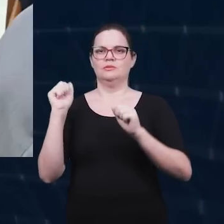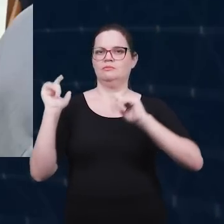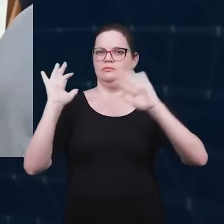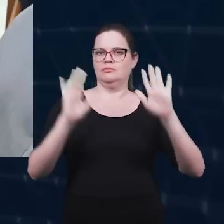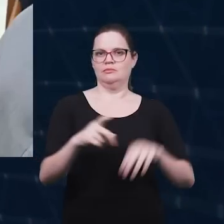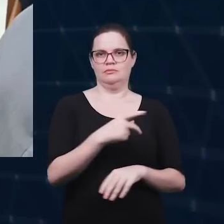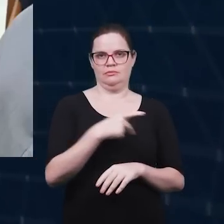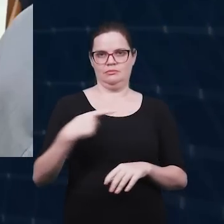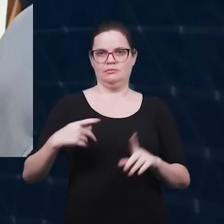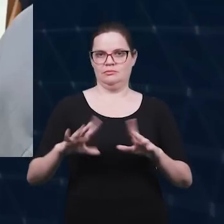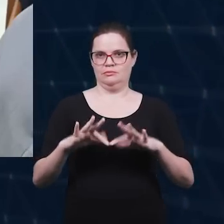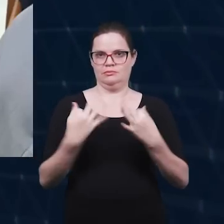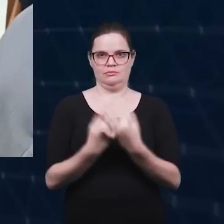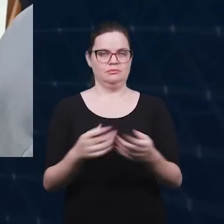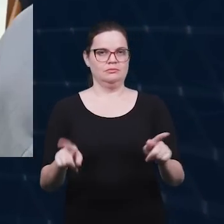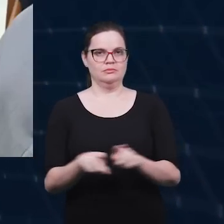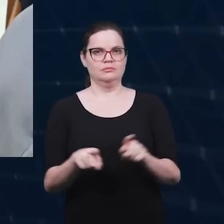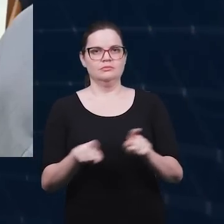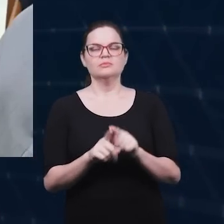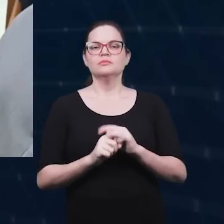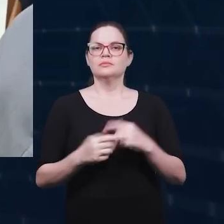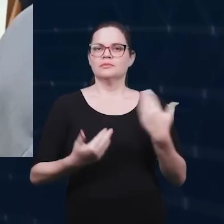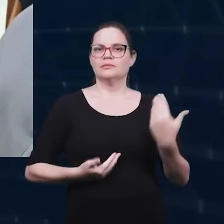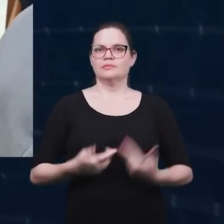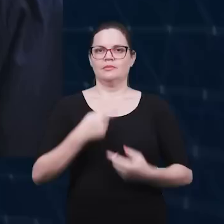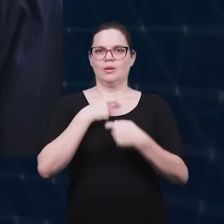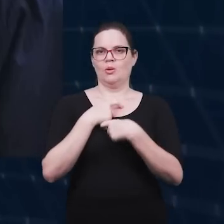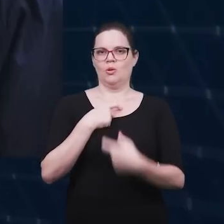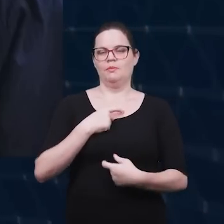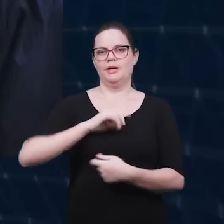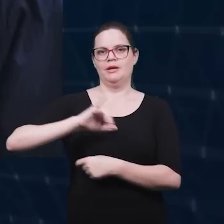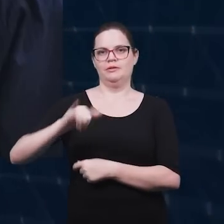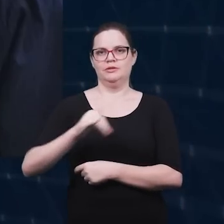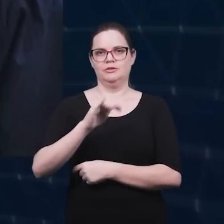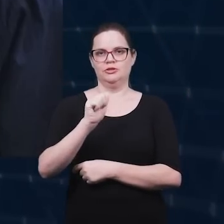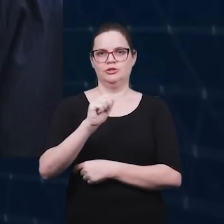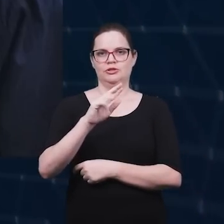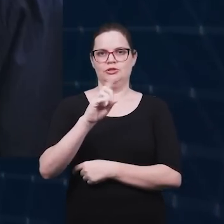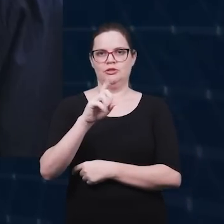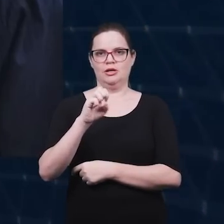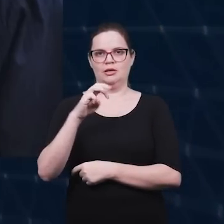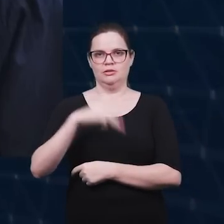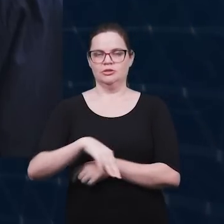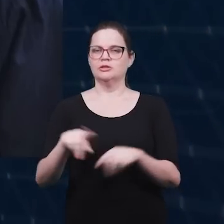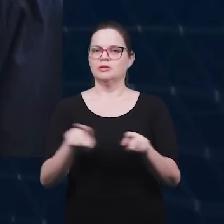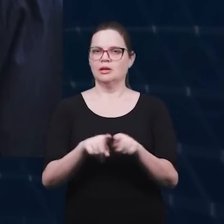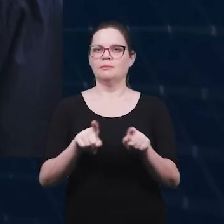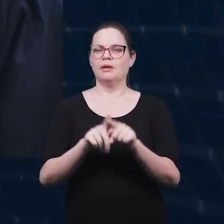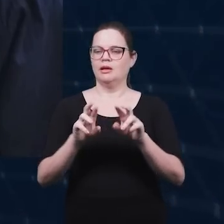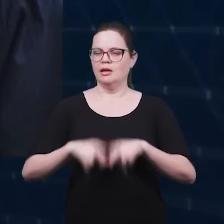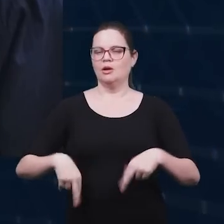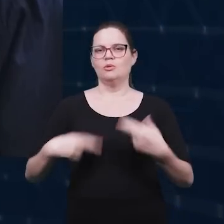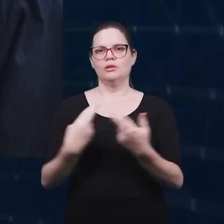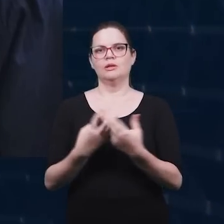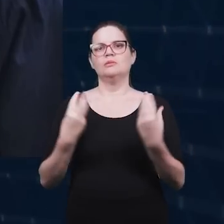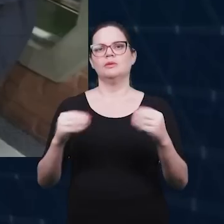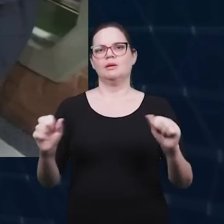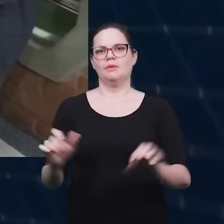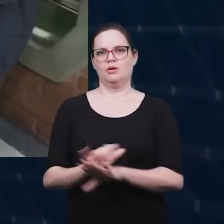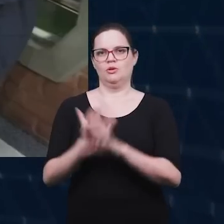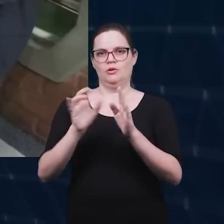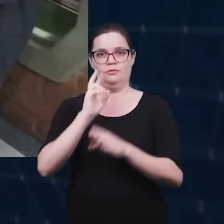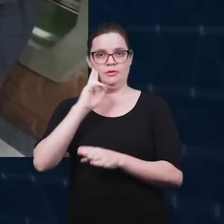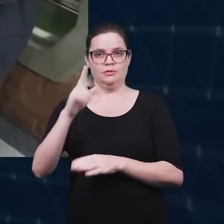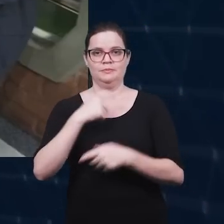Os obreiros da região de Jardim Primavera estiveram reunidos para bendizer e adorar ao nome do nosso Deus.